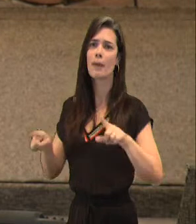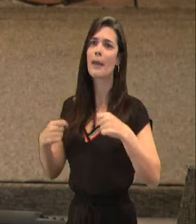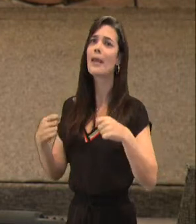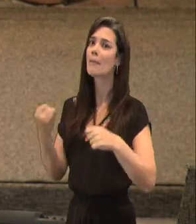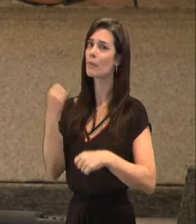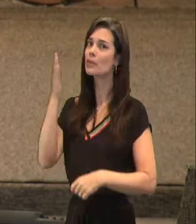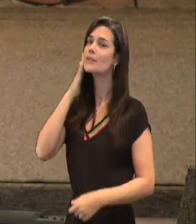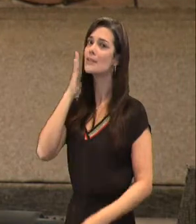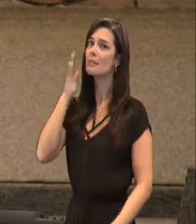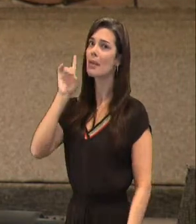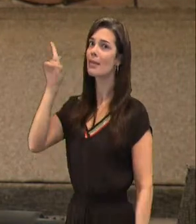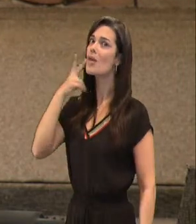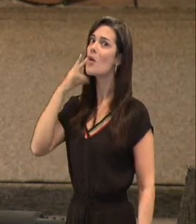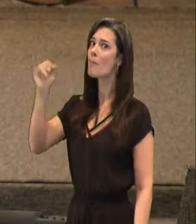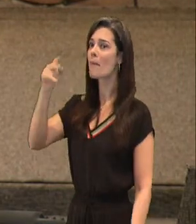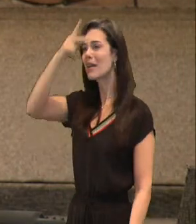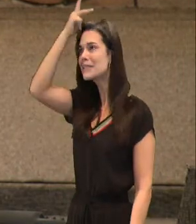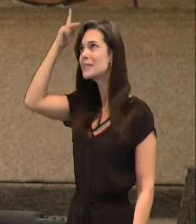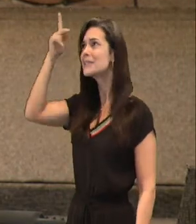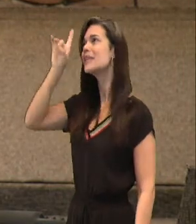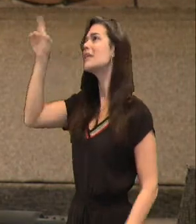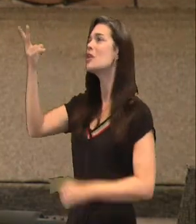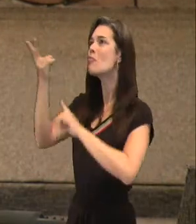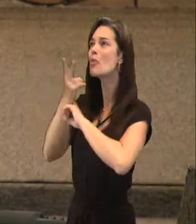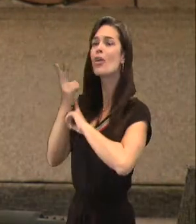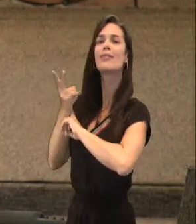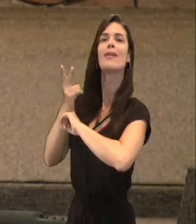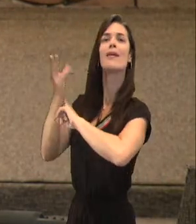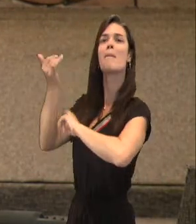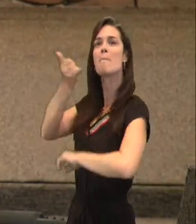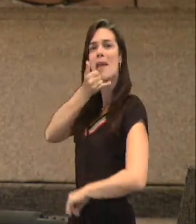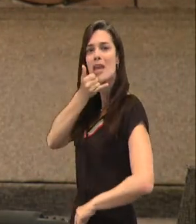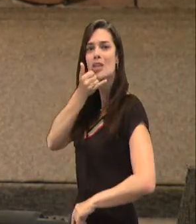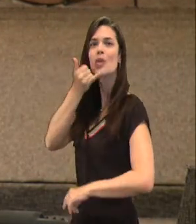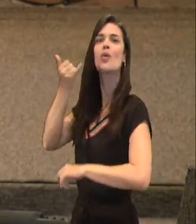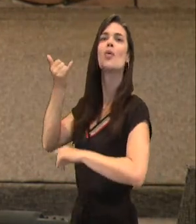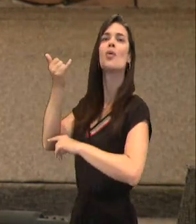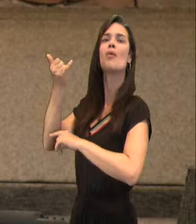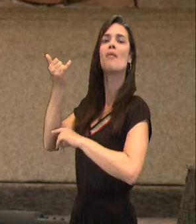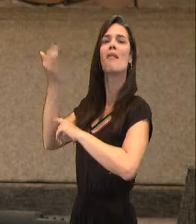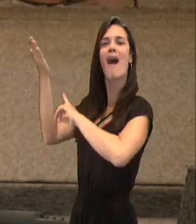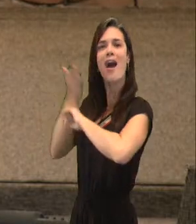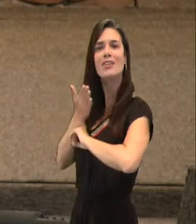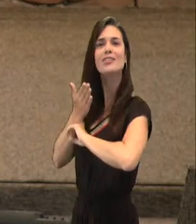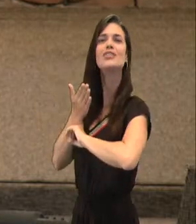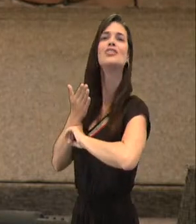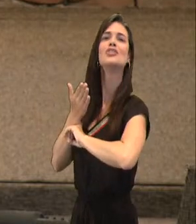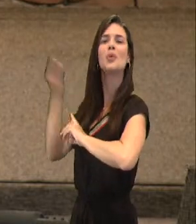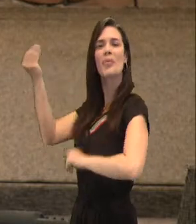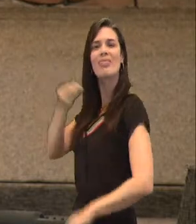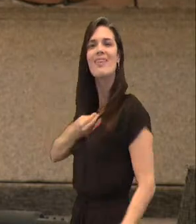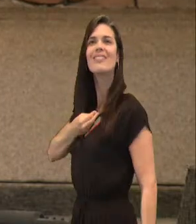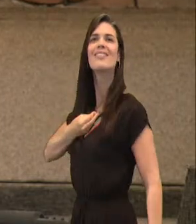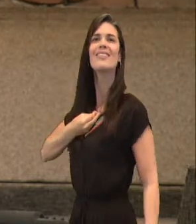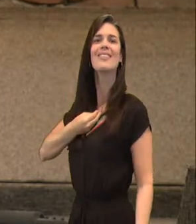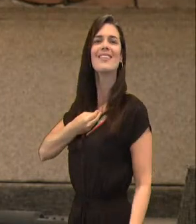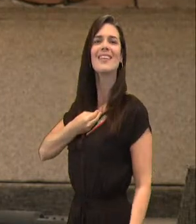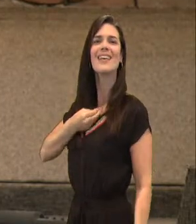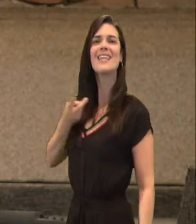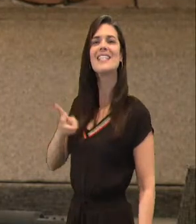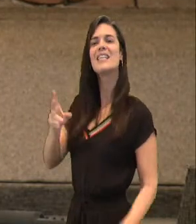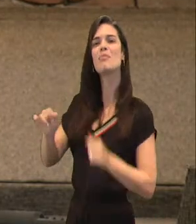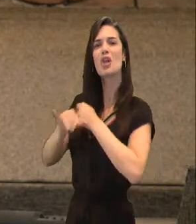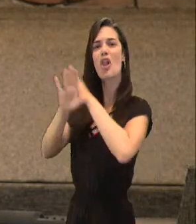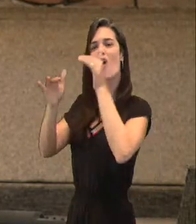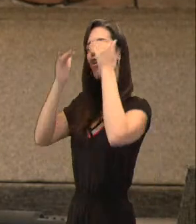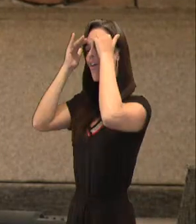é soberano, que Ele nos provê, que Ele nos perdoa, que Ele nos protege, e a Ele sempre deve ser toda a honra, toda a